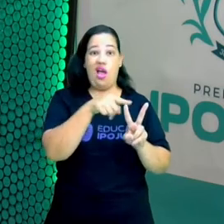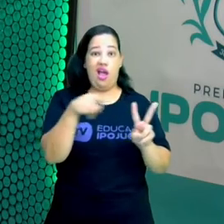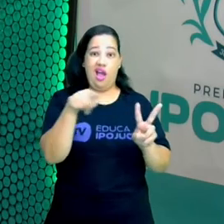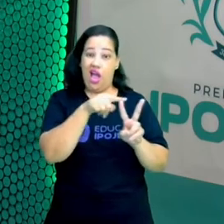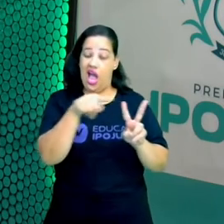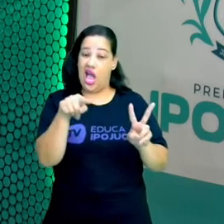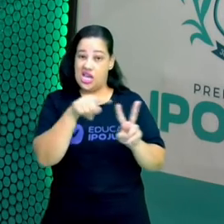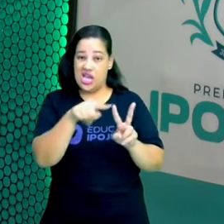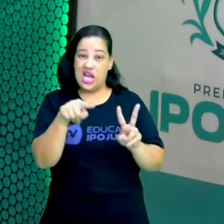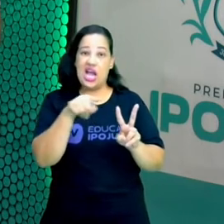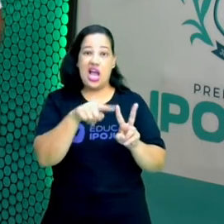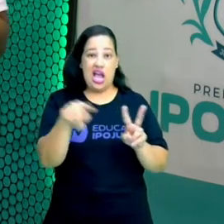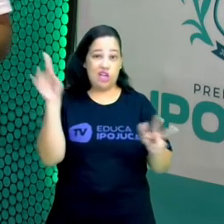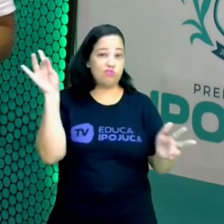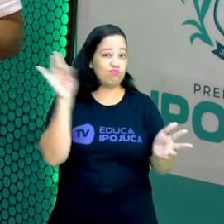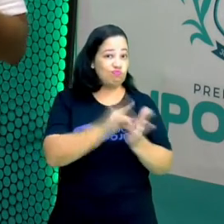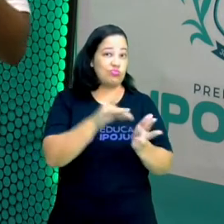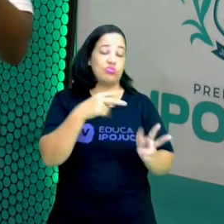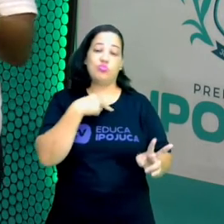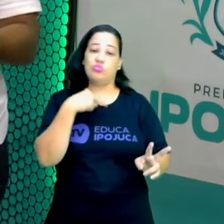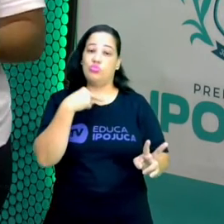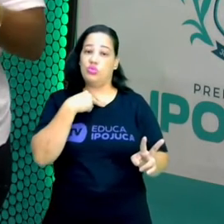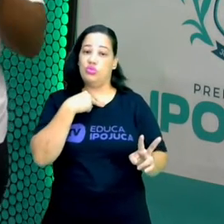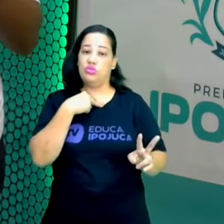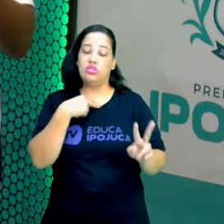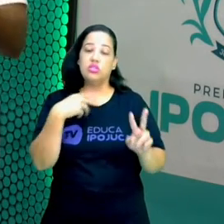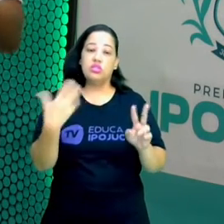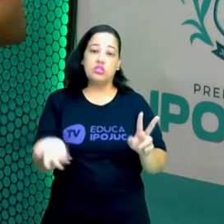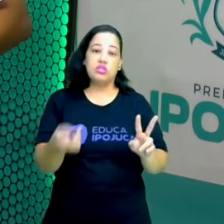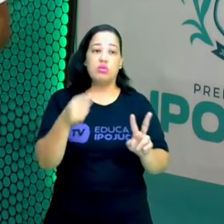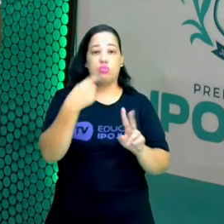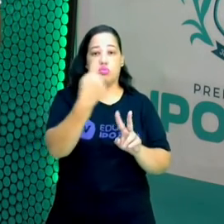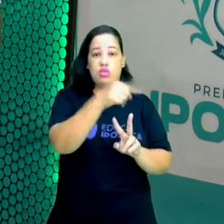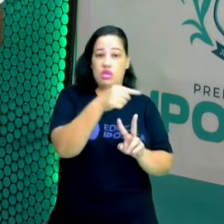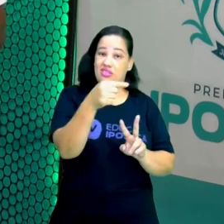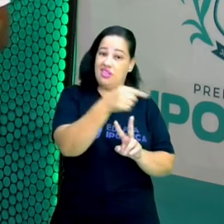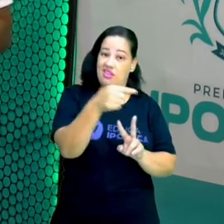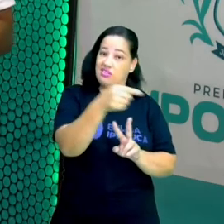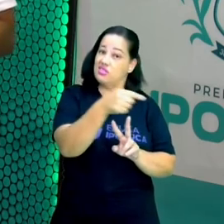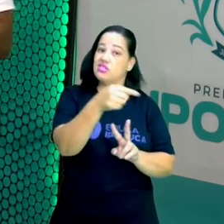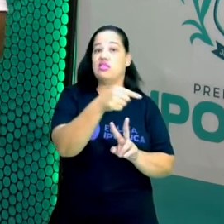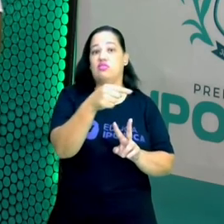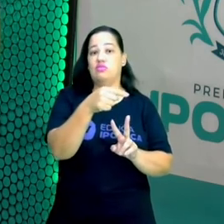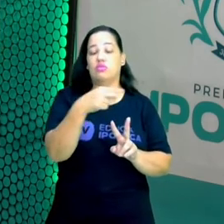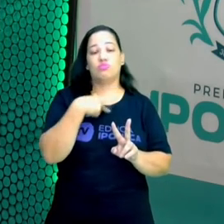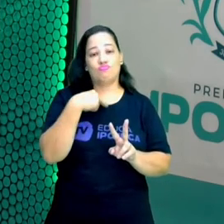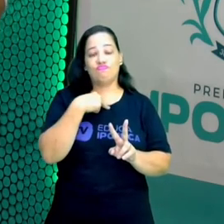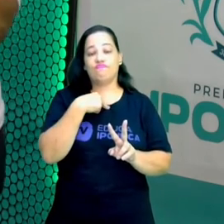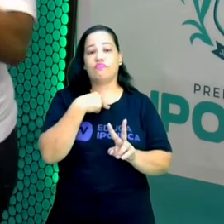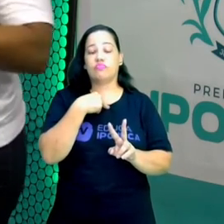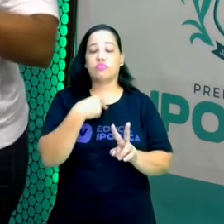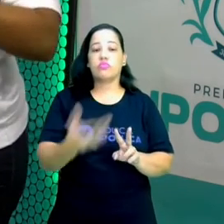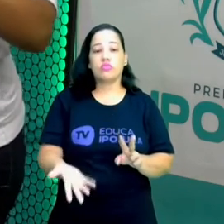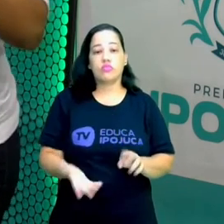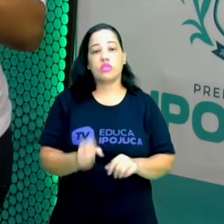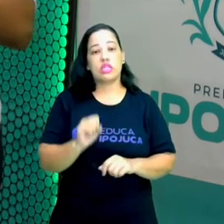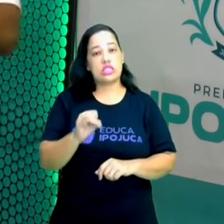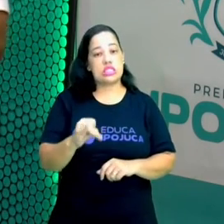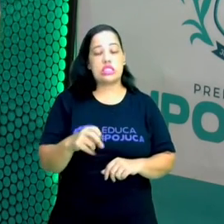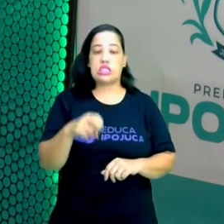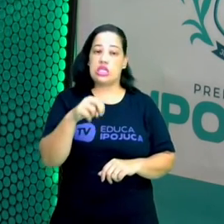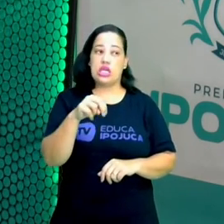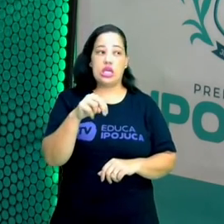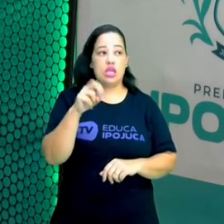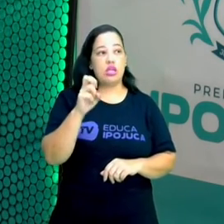ok? Negativa, não existe número que satisfaça esta situação. Vamos lá. Se m